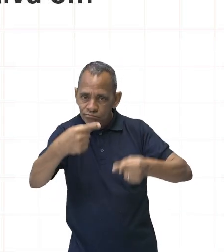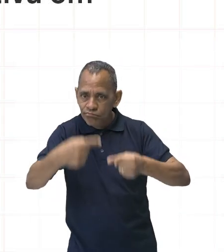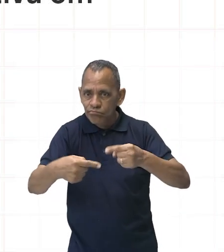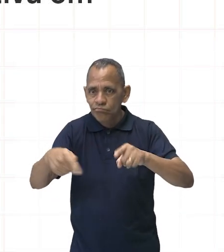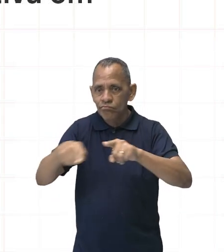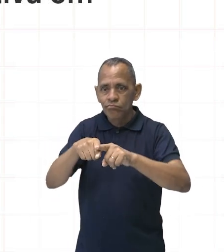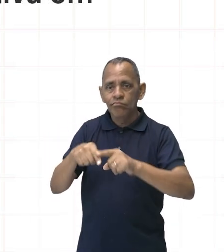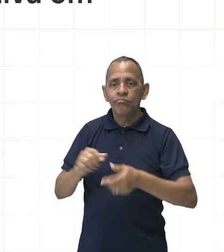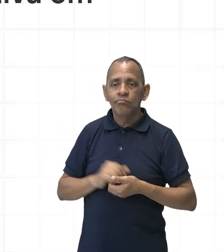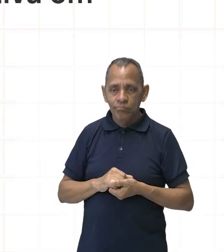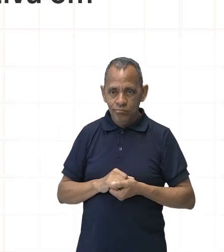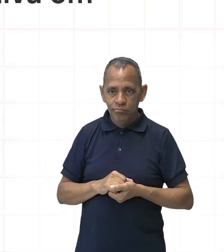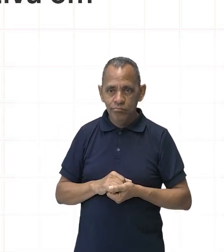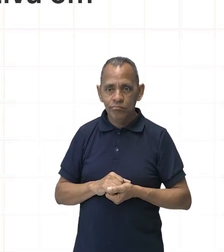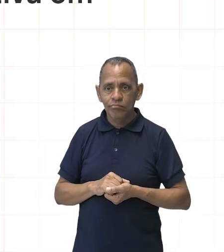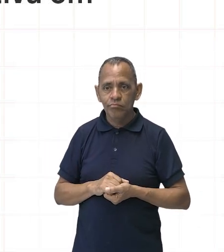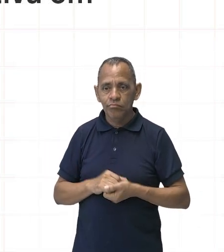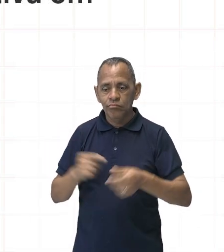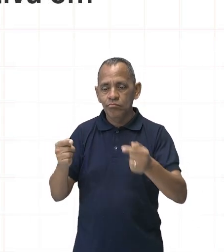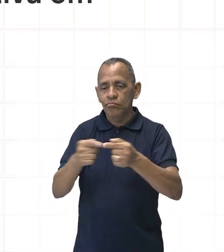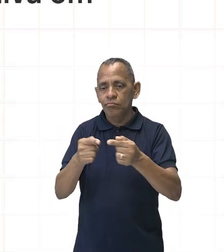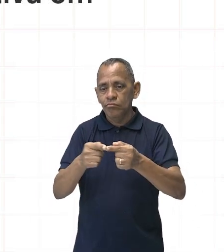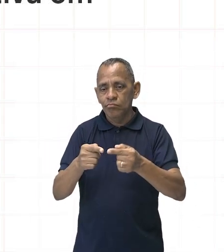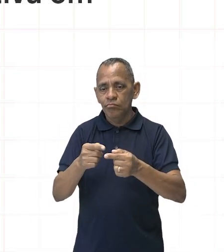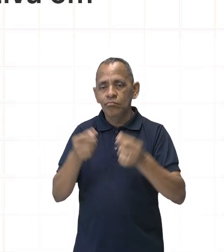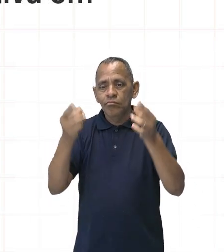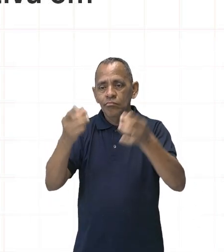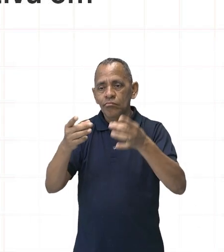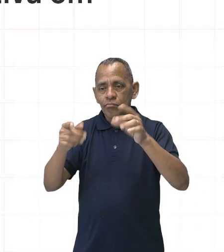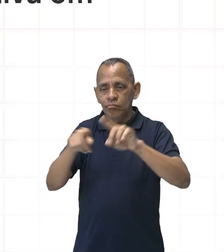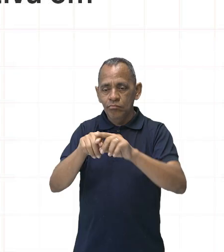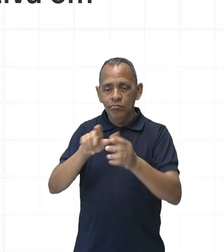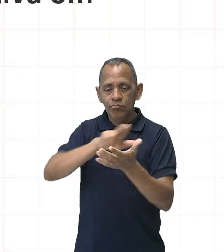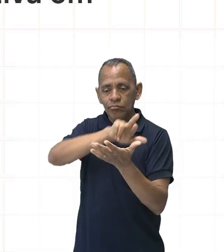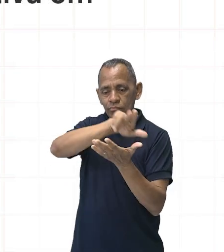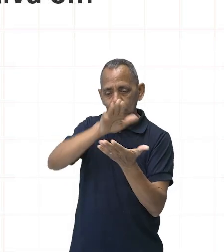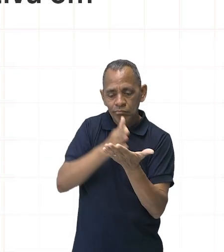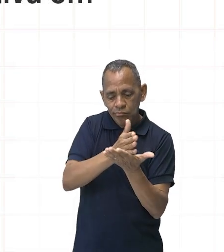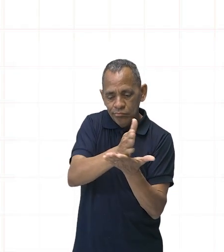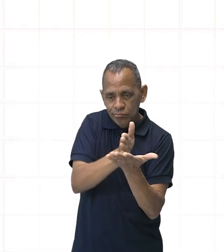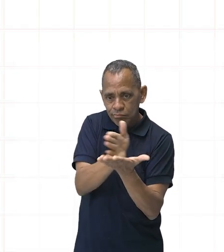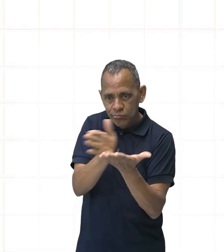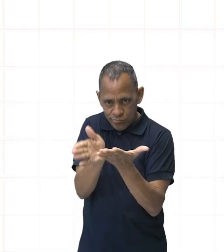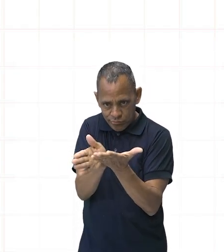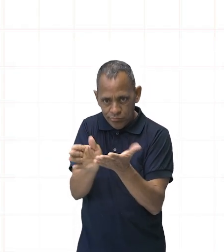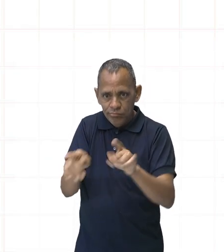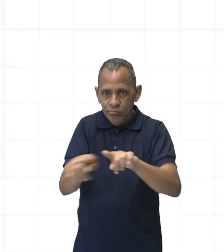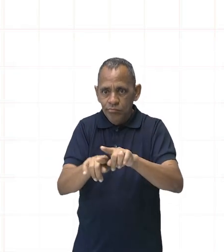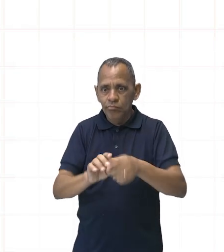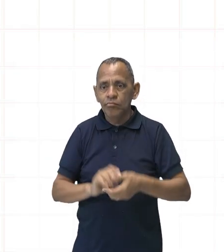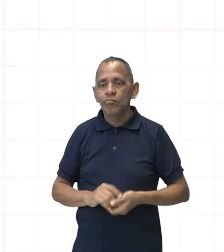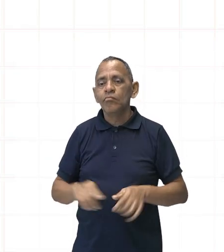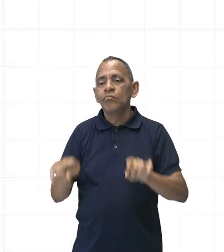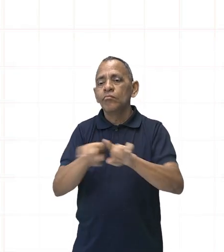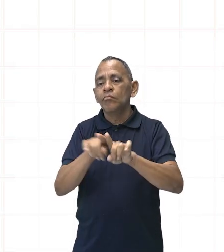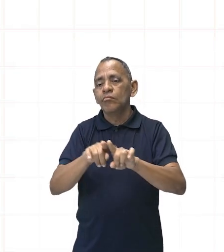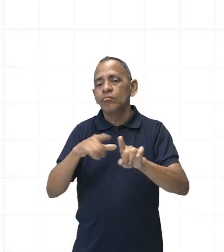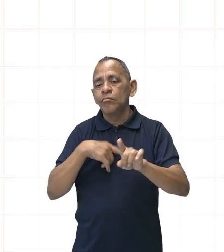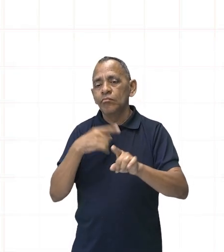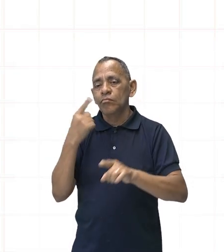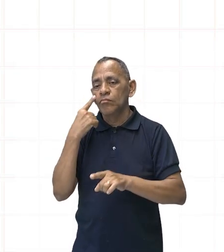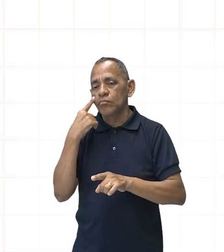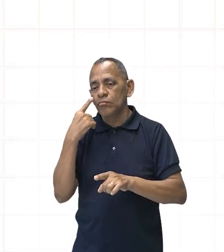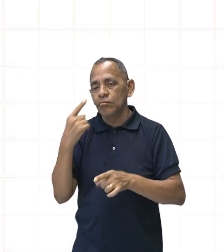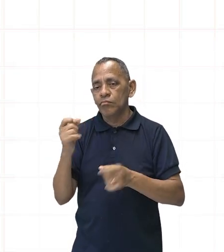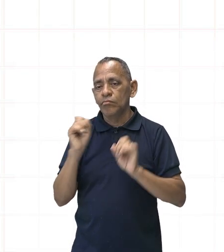acordos comerciais bilaterais e multilaterais. Além disso, vamos observar